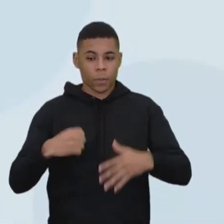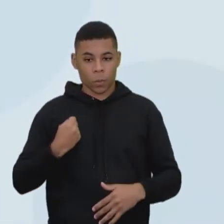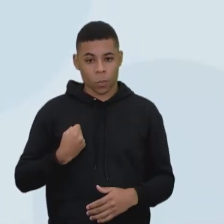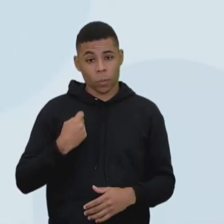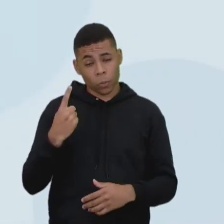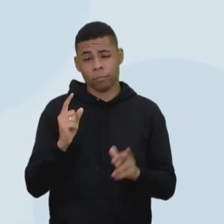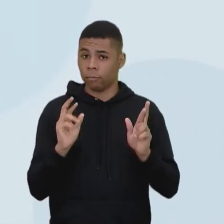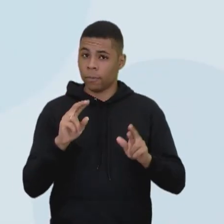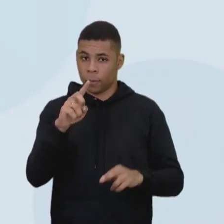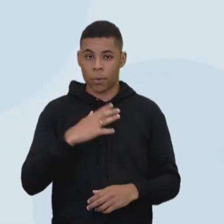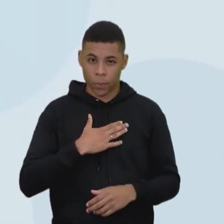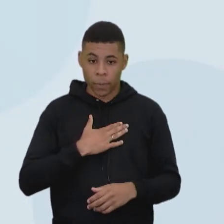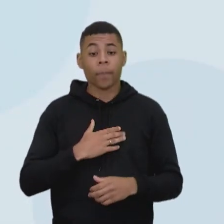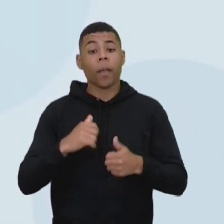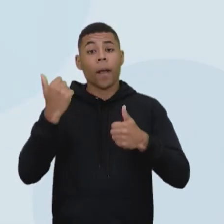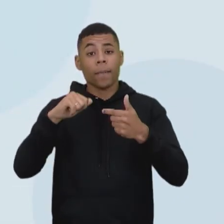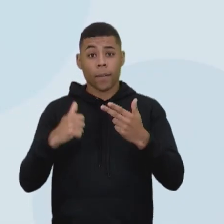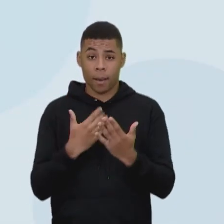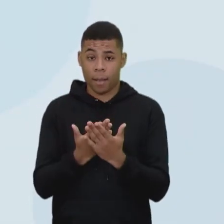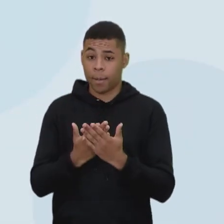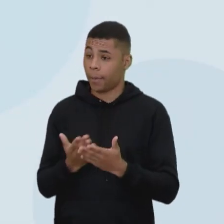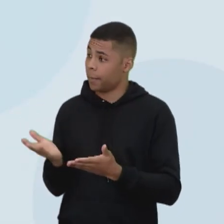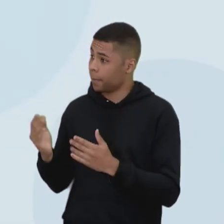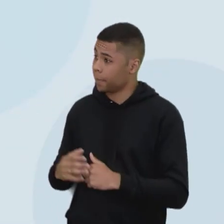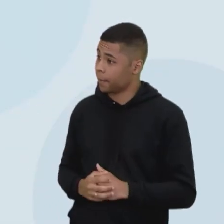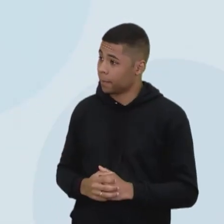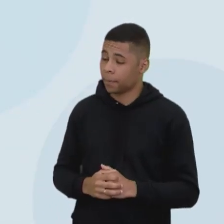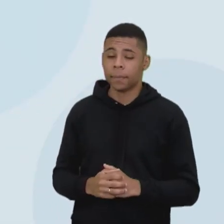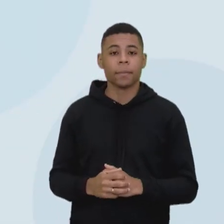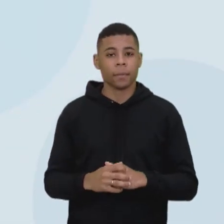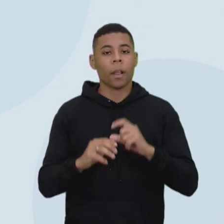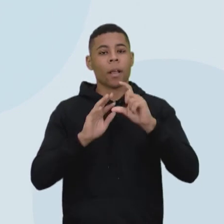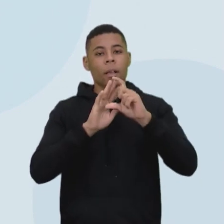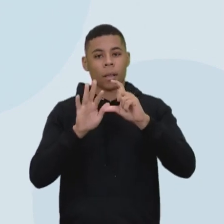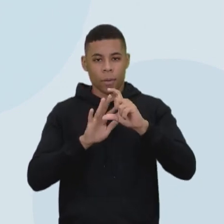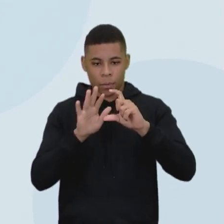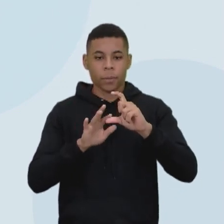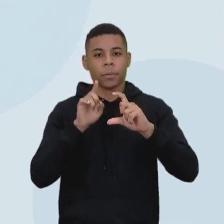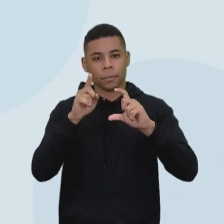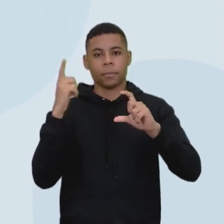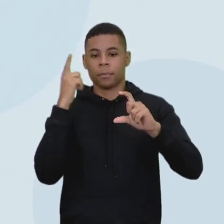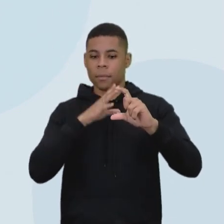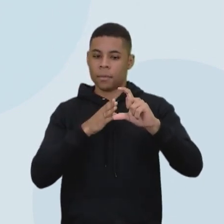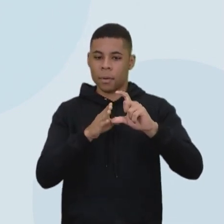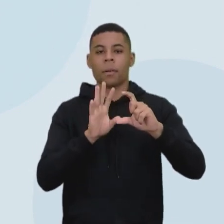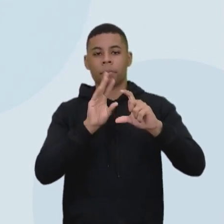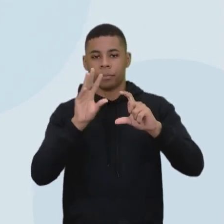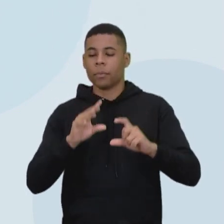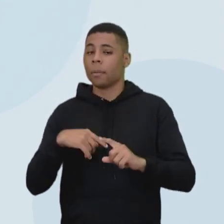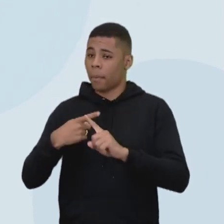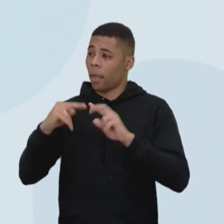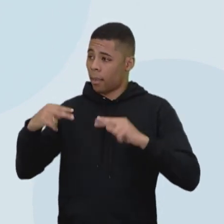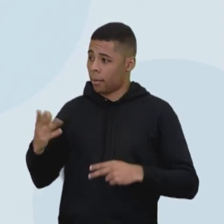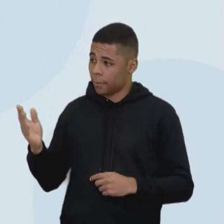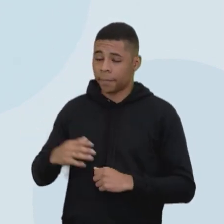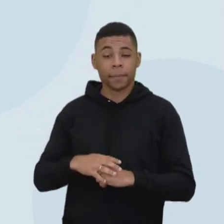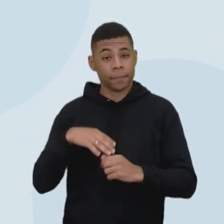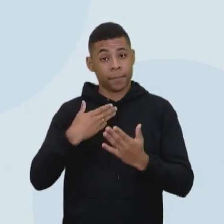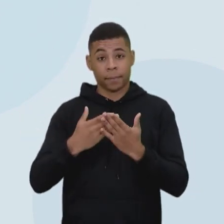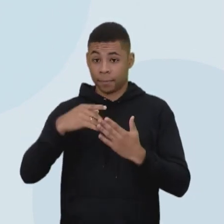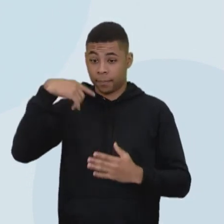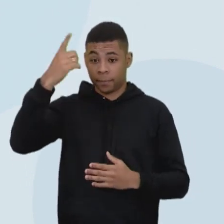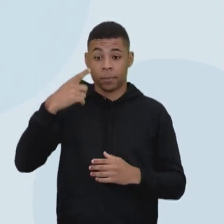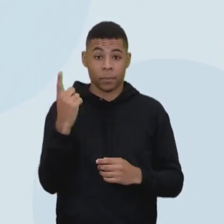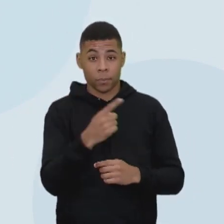vocês tenham gostado. Avaliem a nossa aula, né? Aparece aí o QR Code e o link para vocês. E aí na próxima aula estaremos